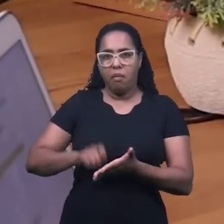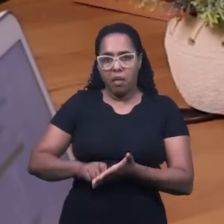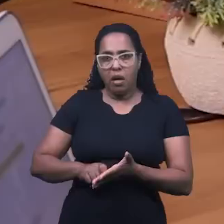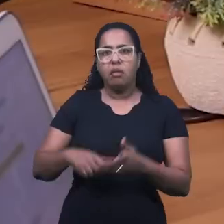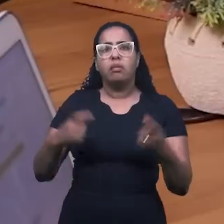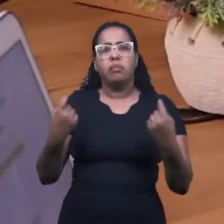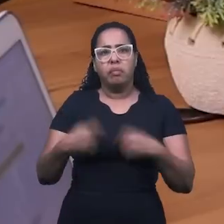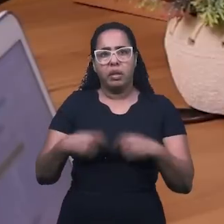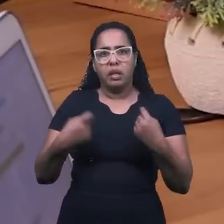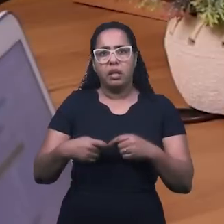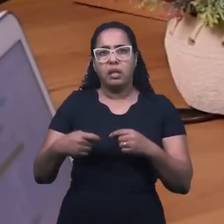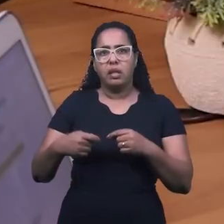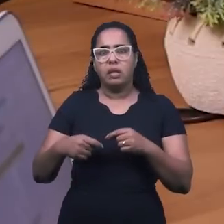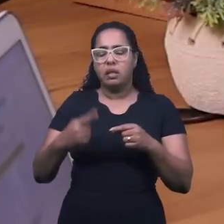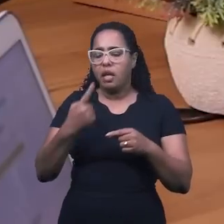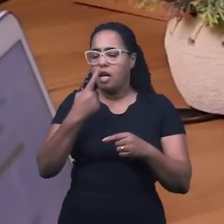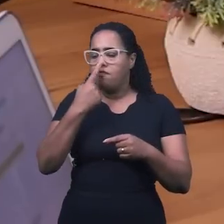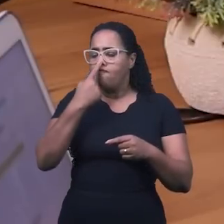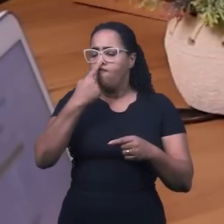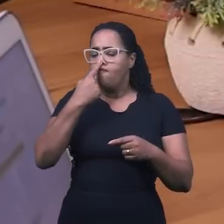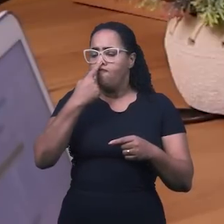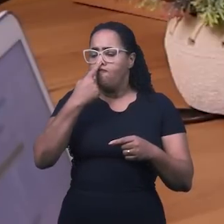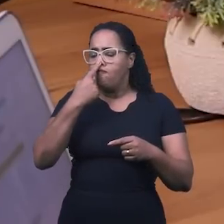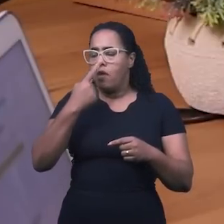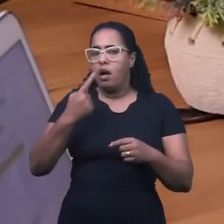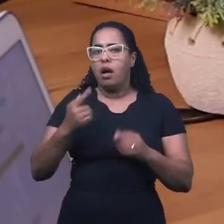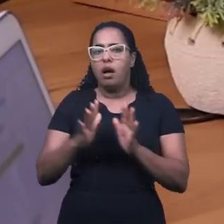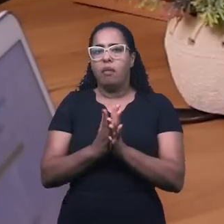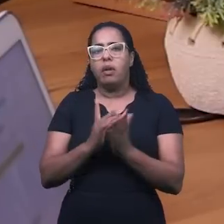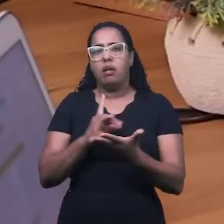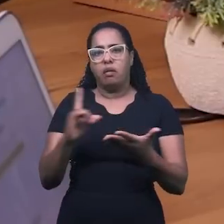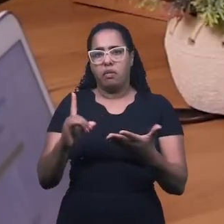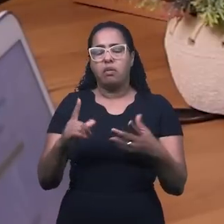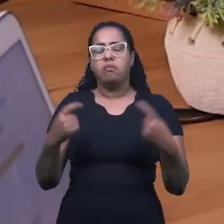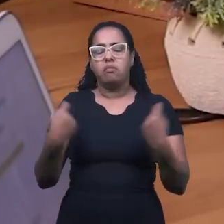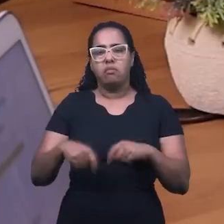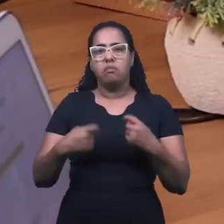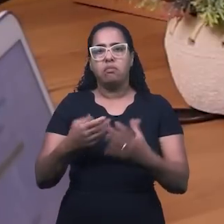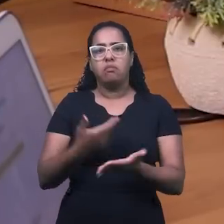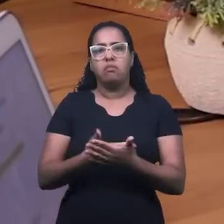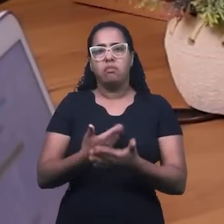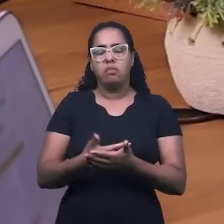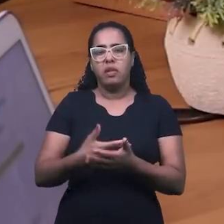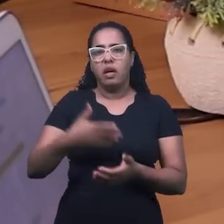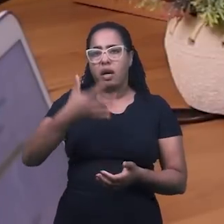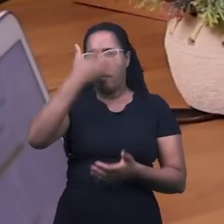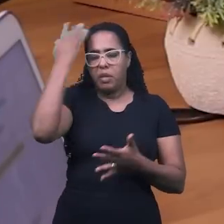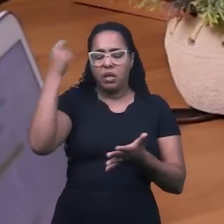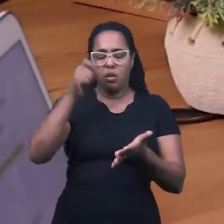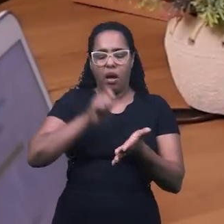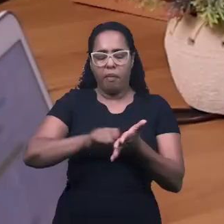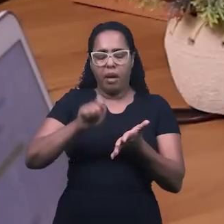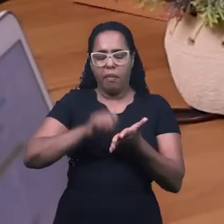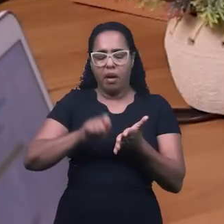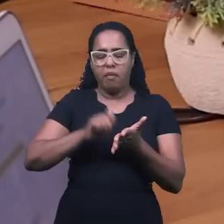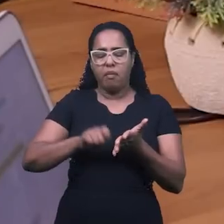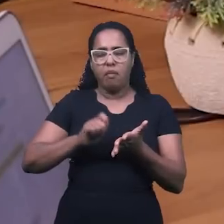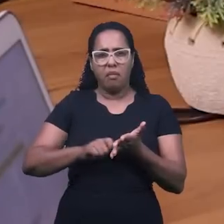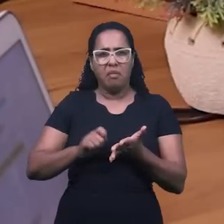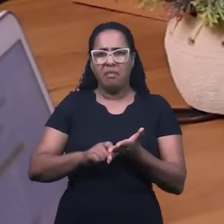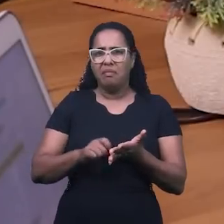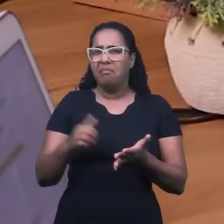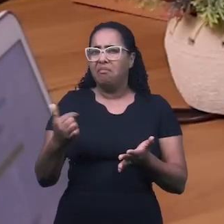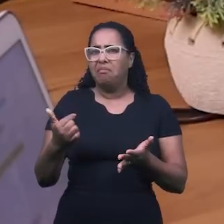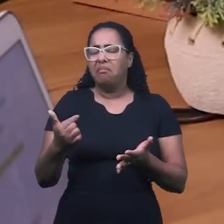compõe precisa estar alinhado com a palavra, precisa estudar a palavra. Quem é compositor não